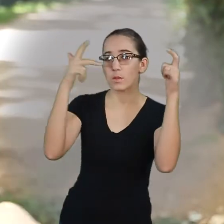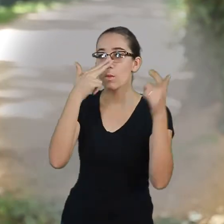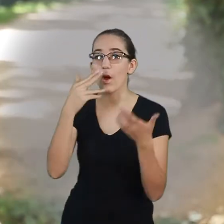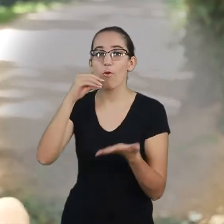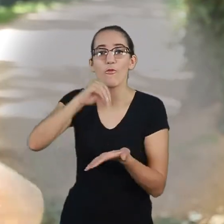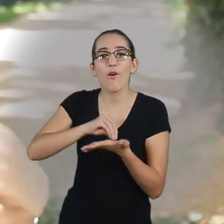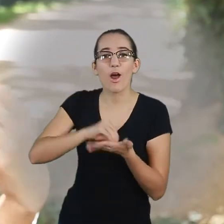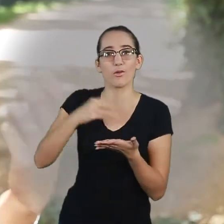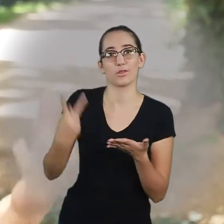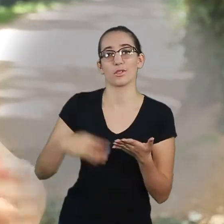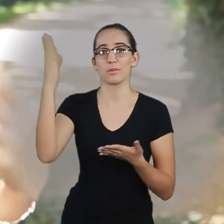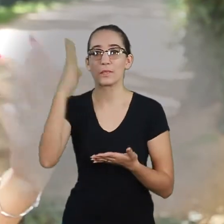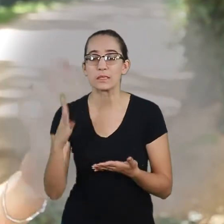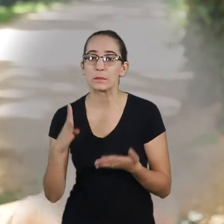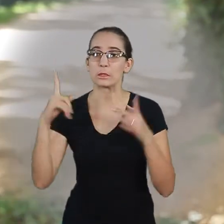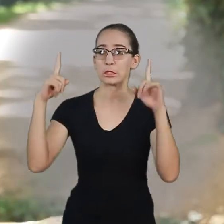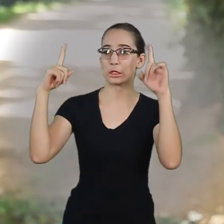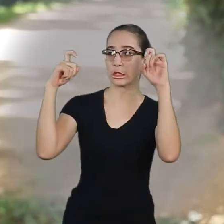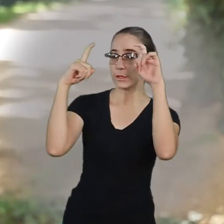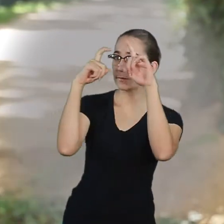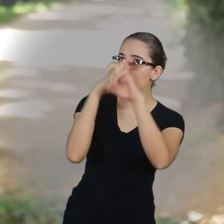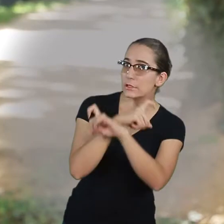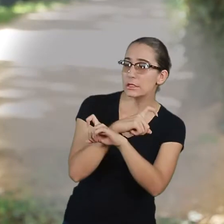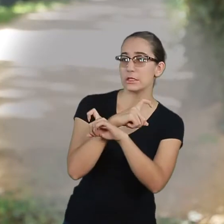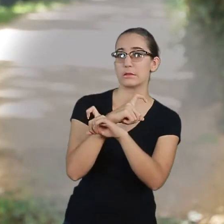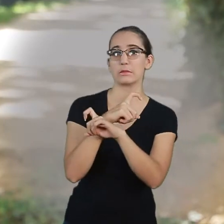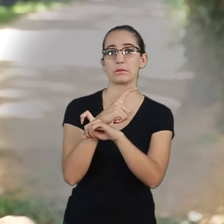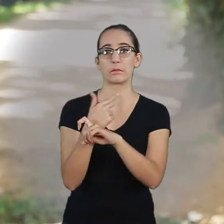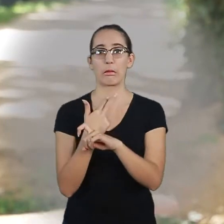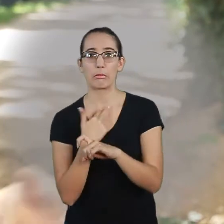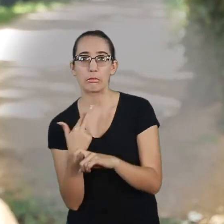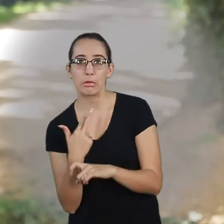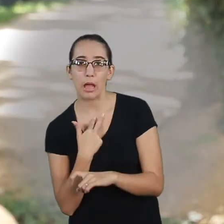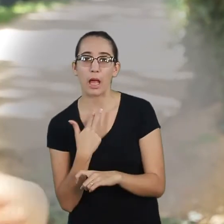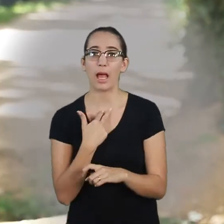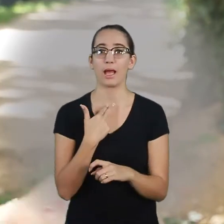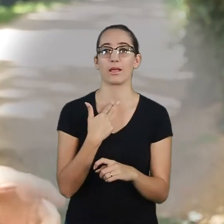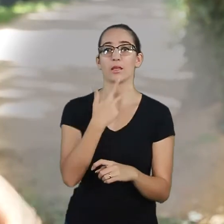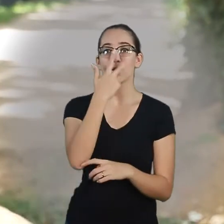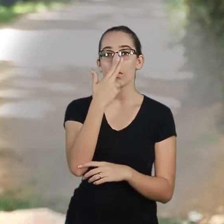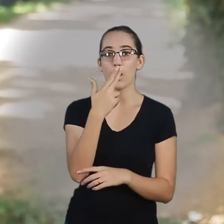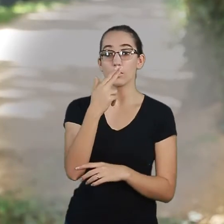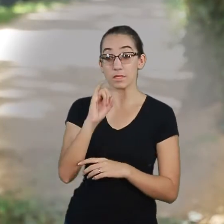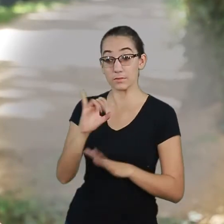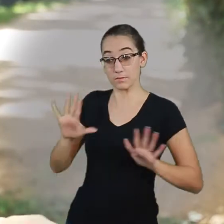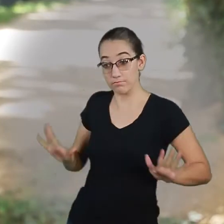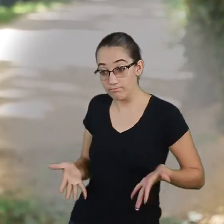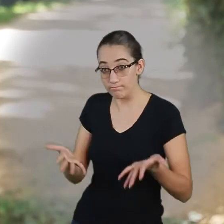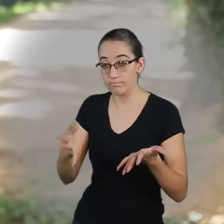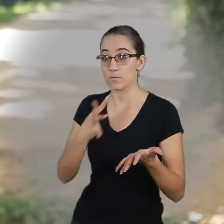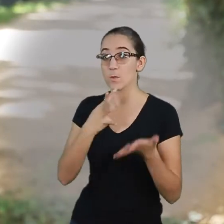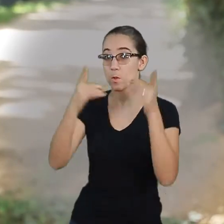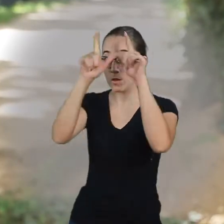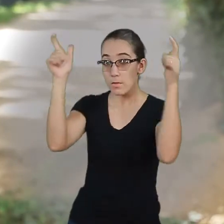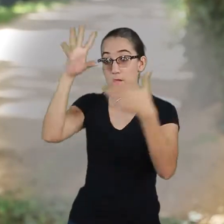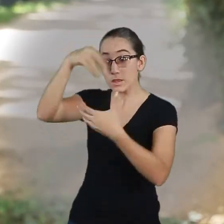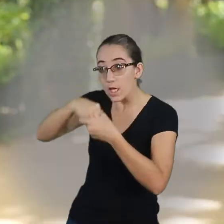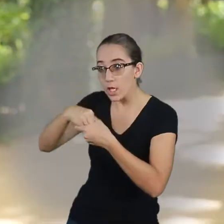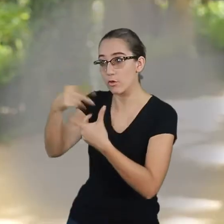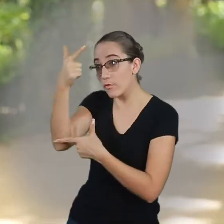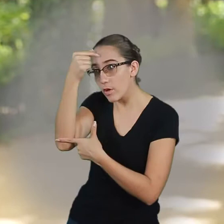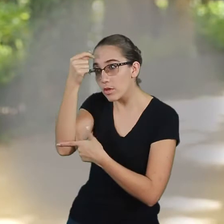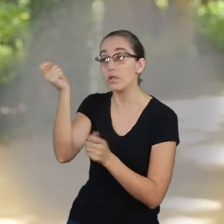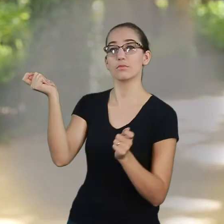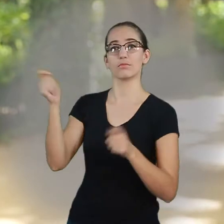Brasil é difícil, que a gente não tem essa possibilidade aqui e que através do incentivo e do conhecimento da faculdade pode fazer